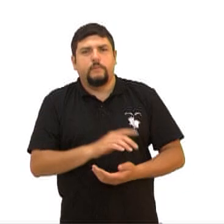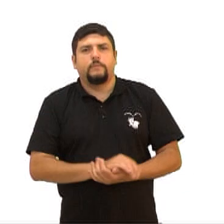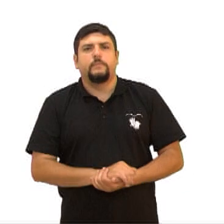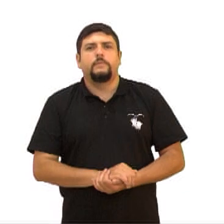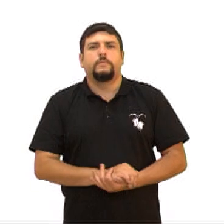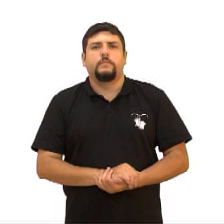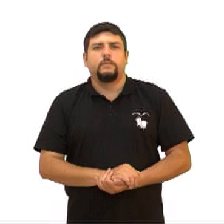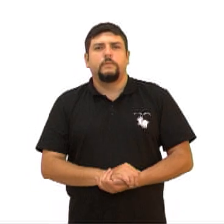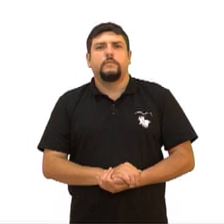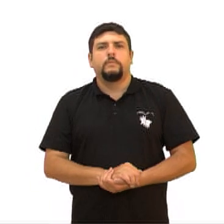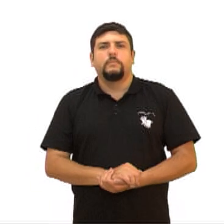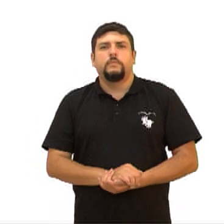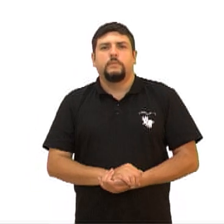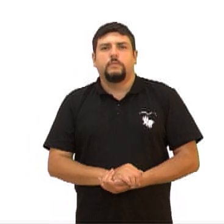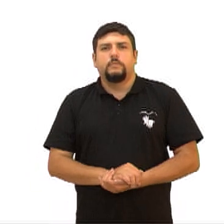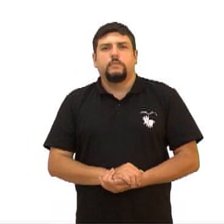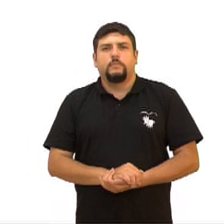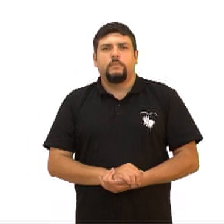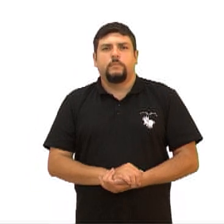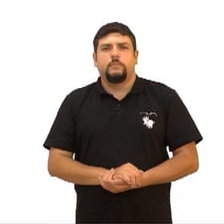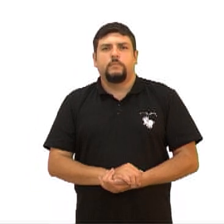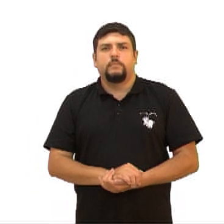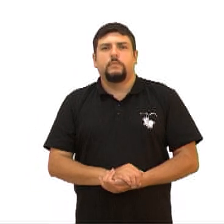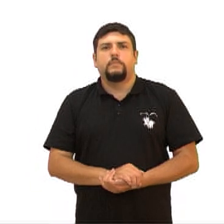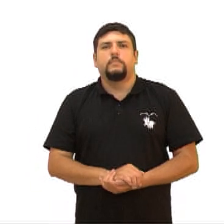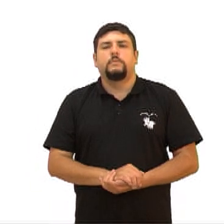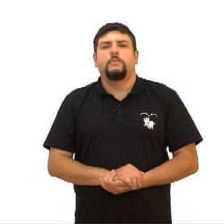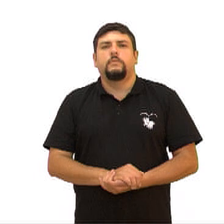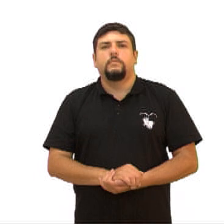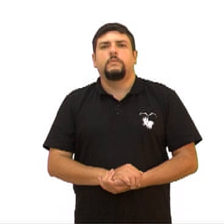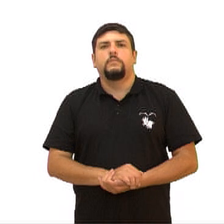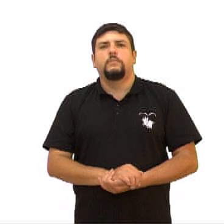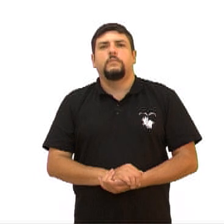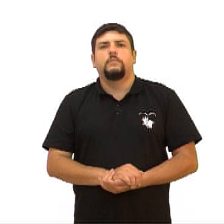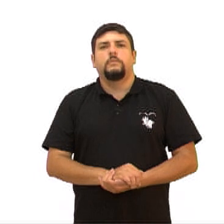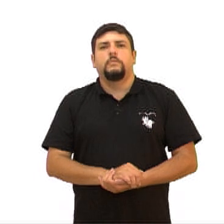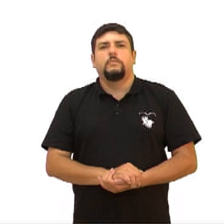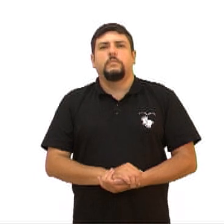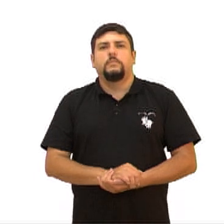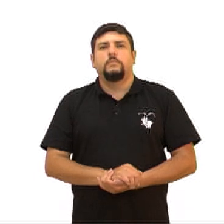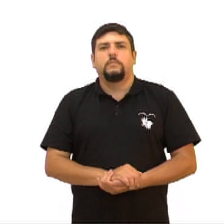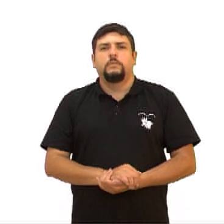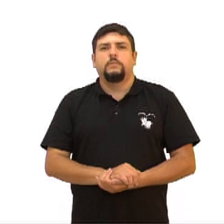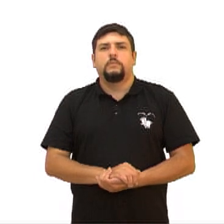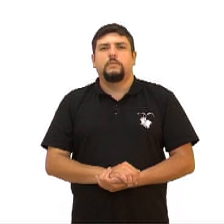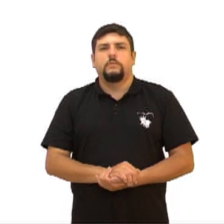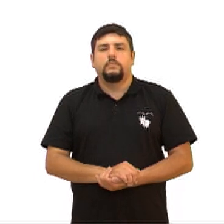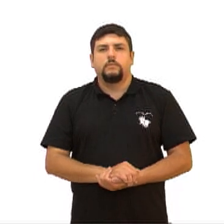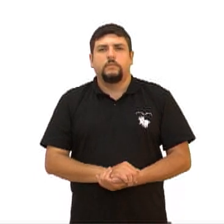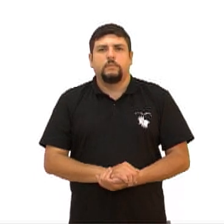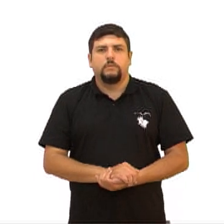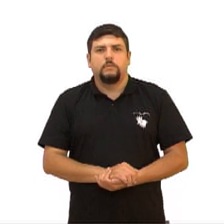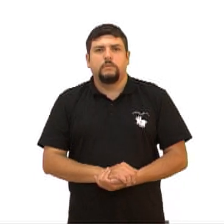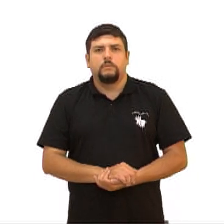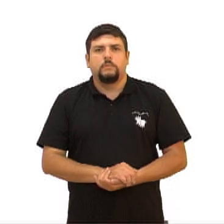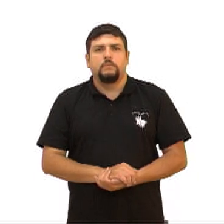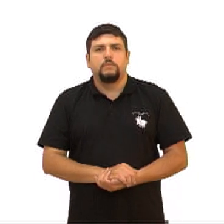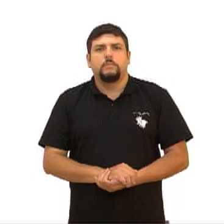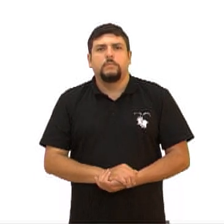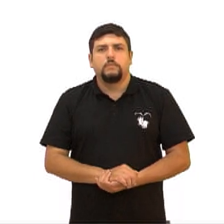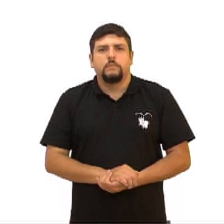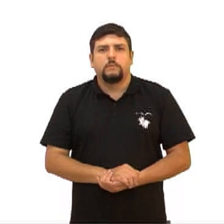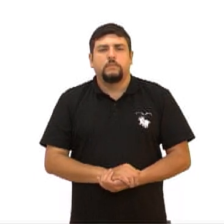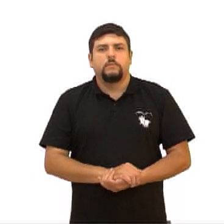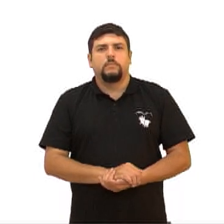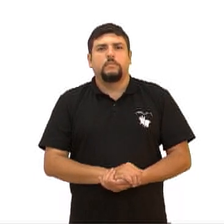generic criticizes the limited options open to educated but poor women and the idea that women should be confined to